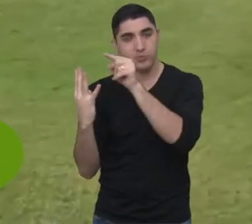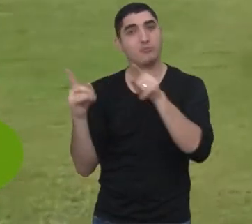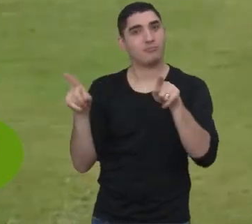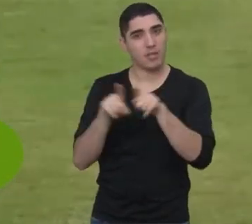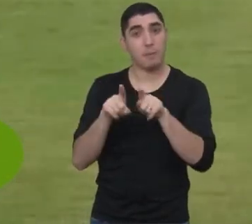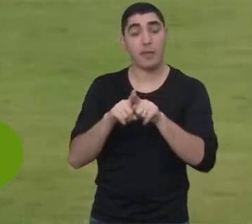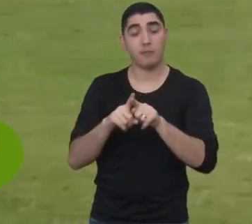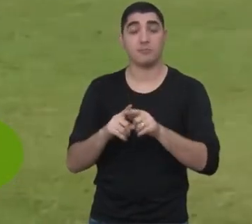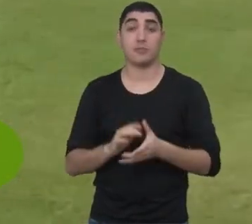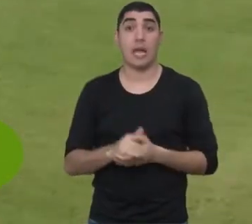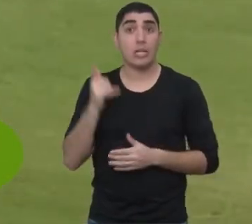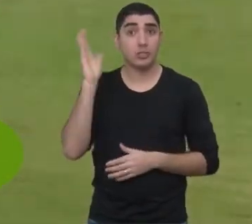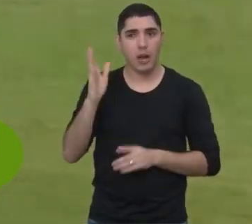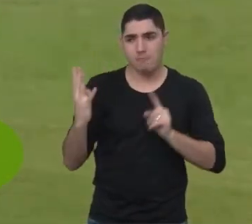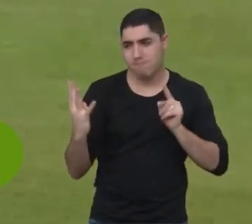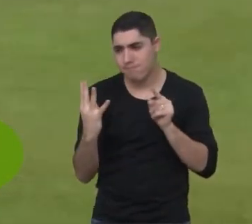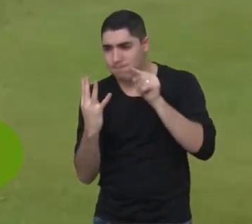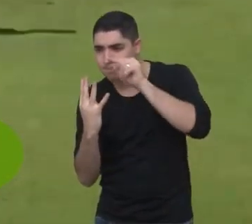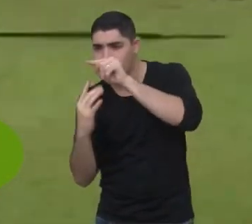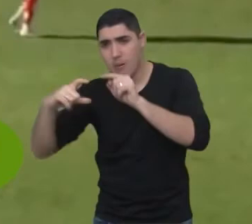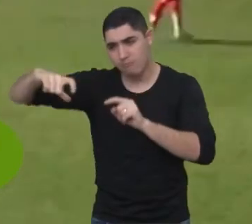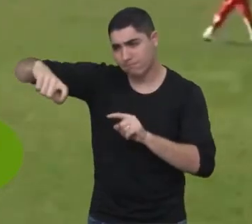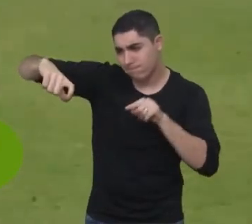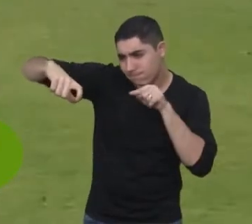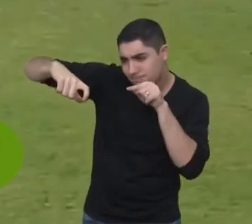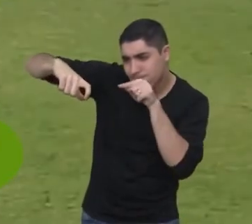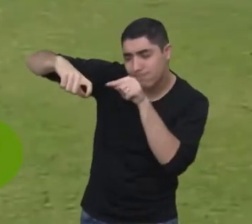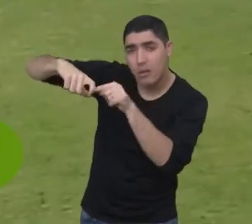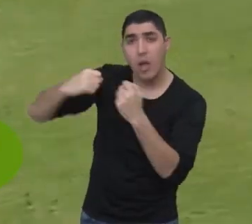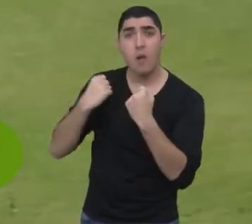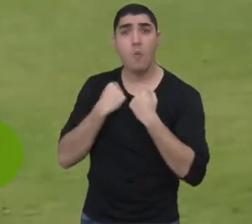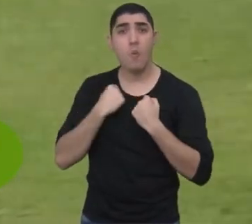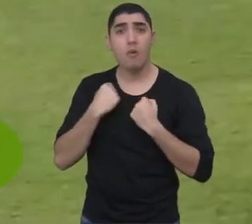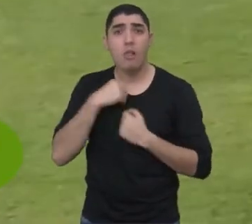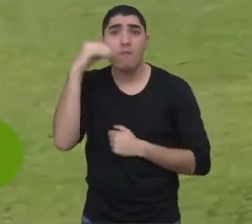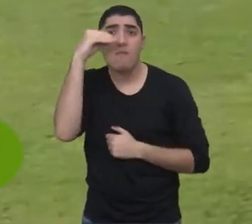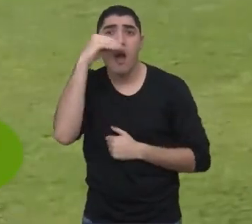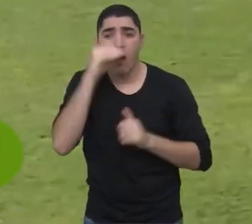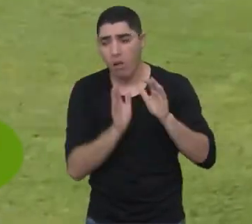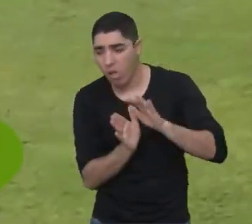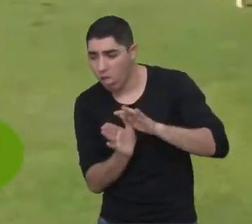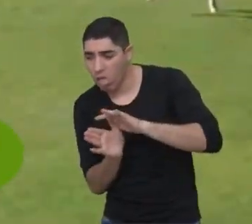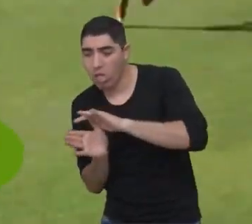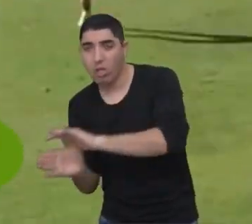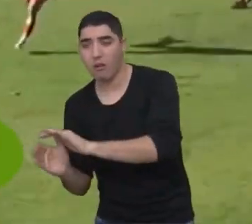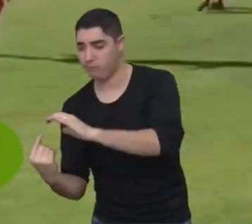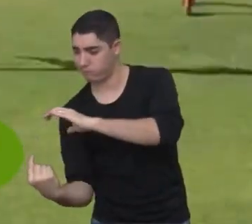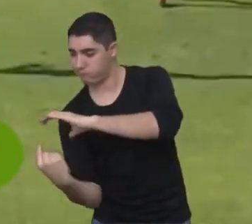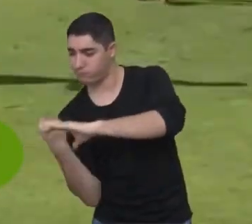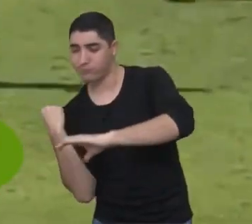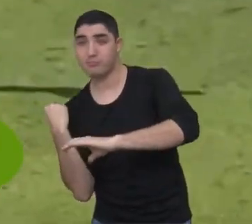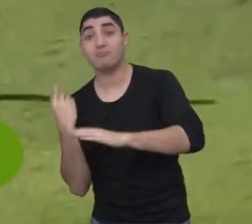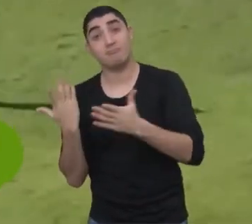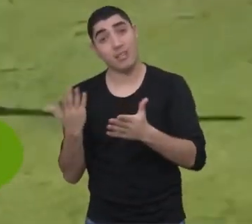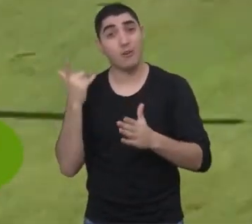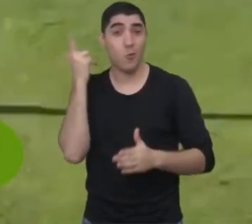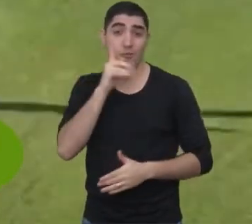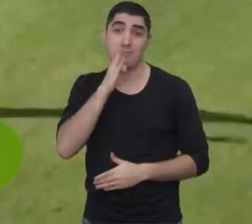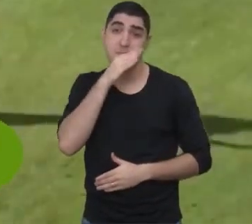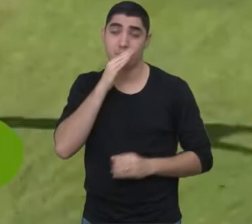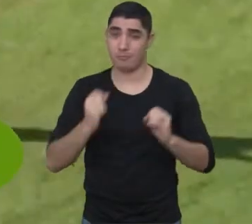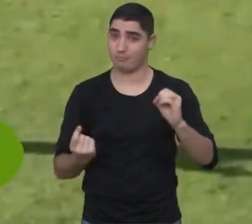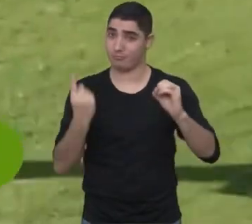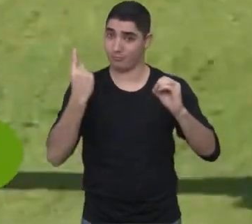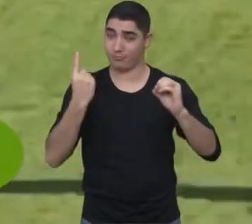falta. Thiago Santos bateu firme no canto direito. O goleirão João Marcos foi mole para a bola e o time de Bebedouro abriu o